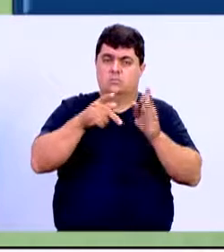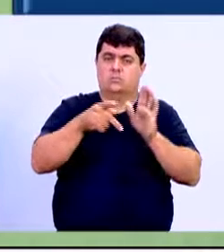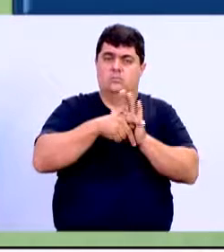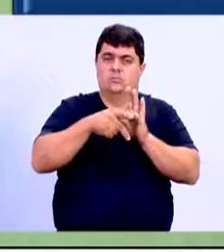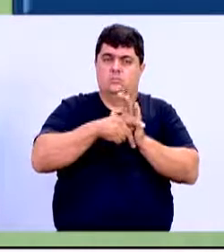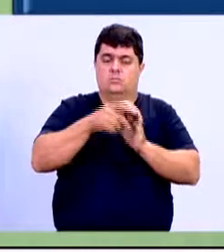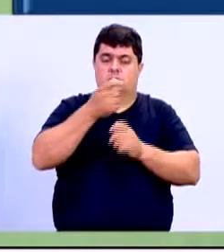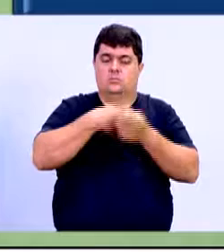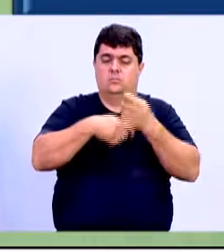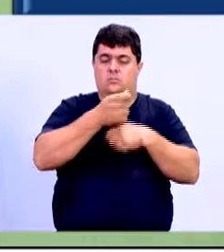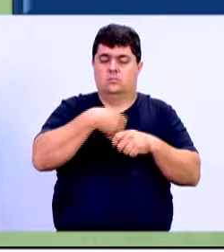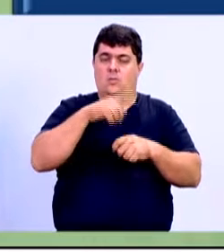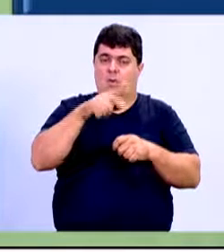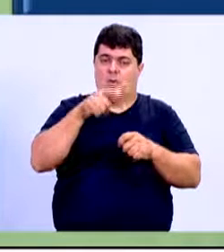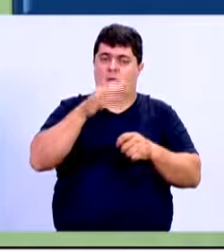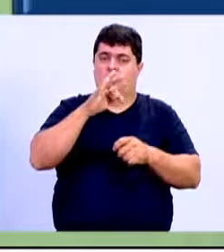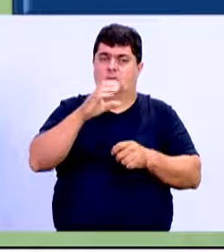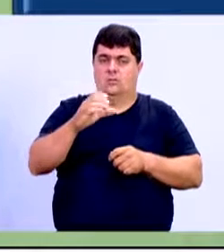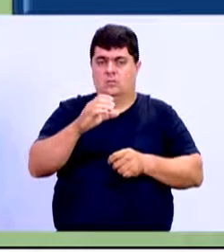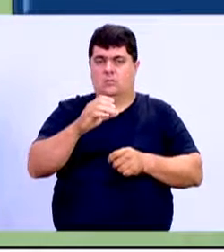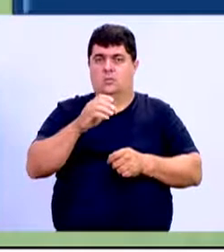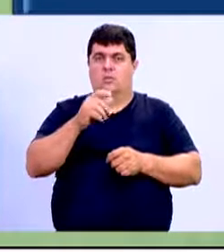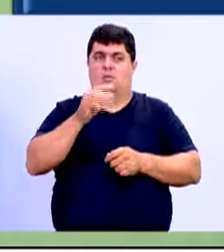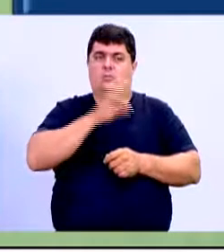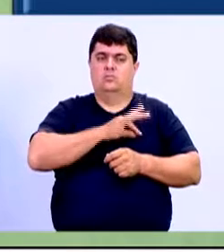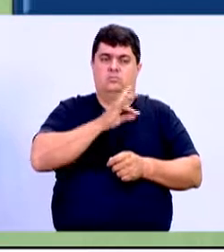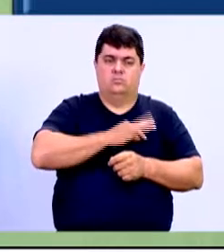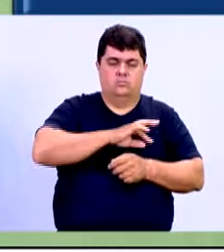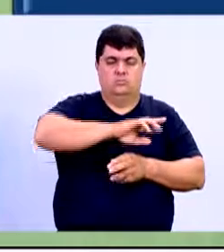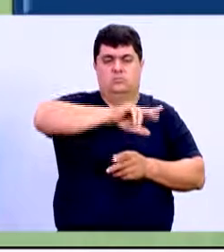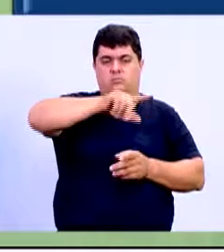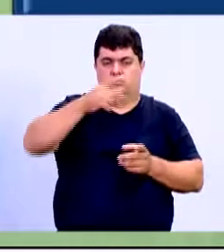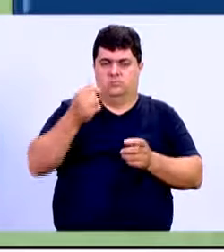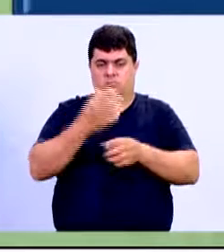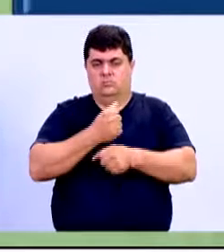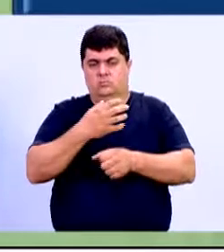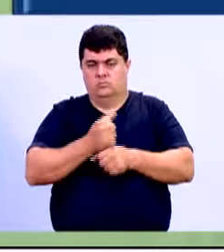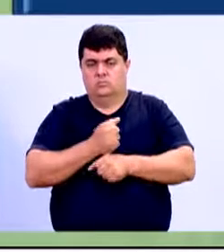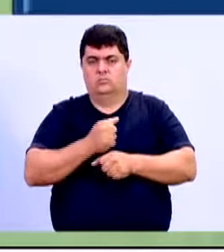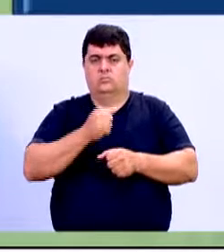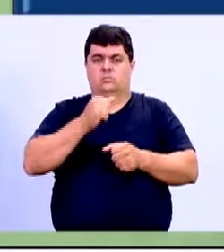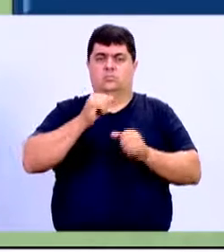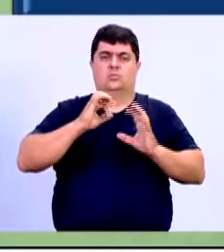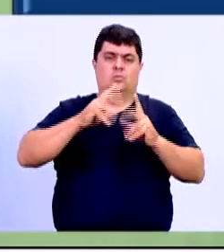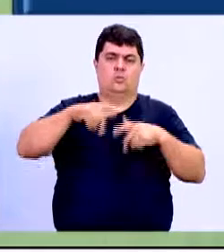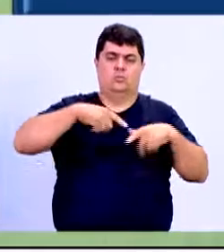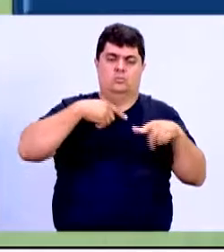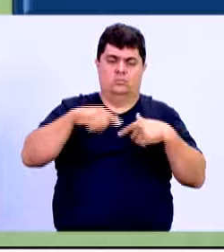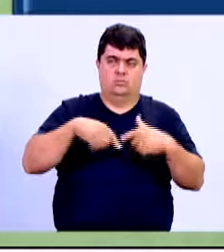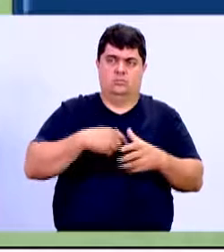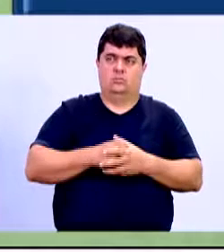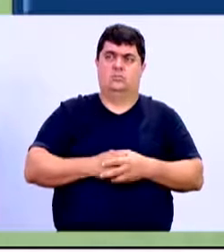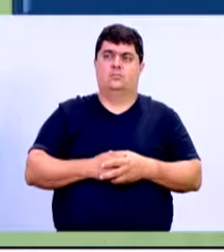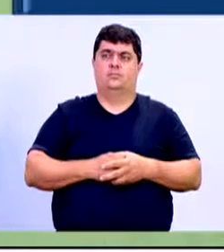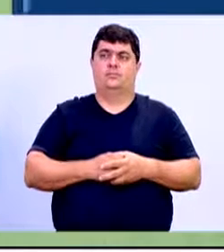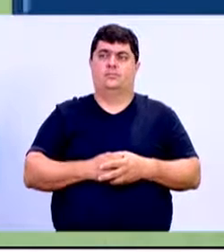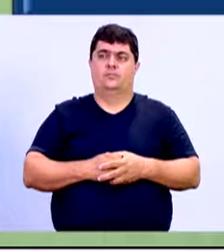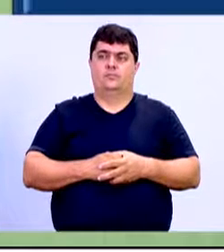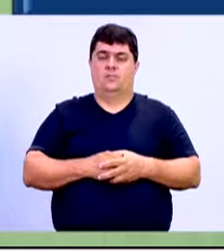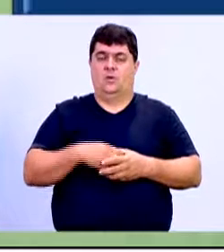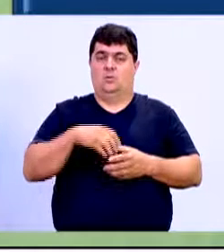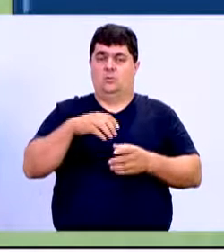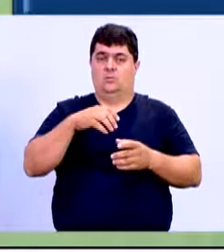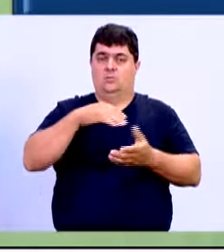parte administrativa do tribunal, e aí folha de pagamento, contabilidade, serviços gerais. A Secretaria Estratégica de